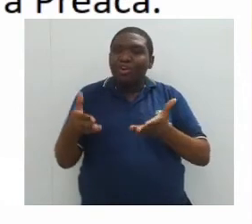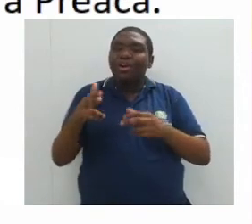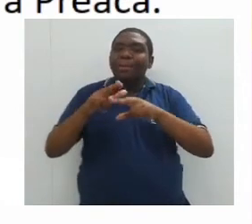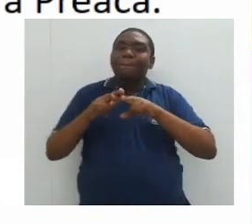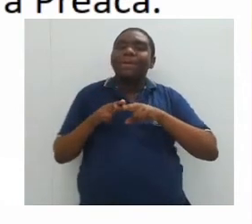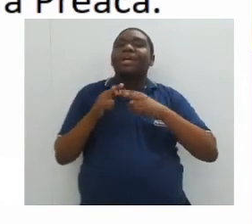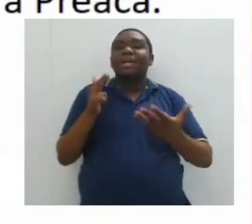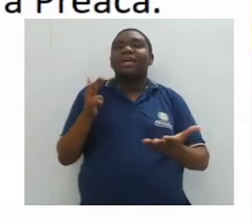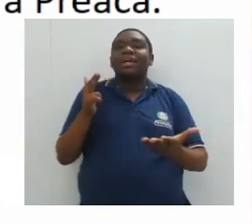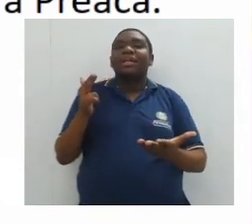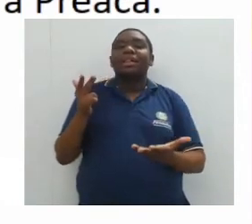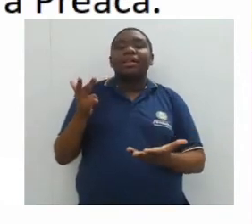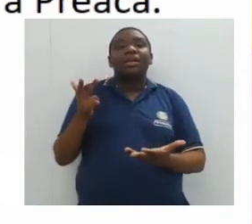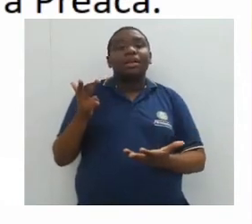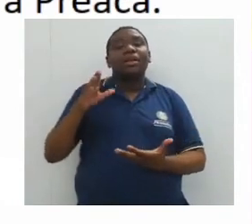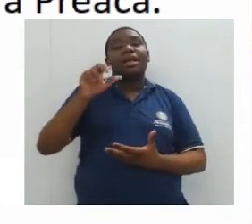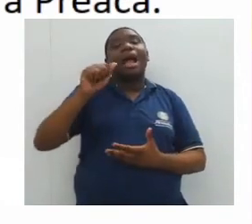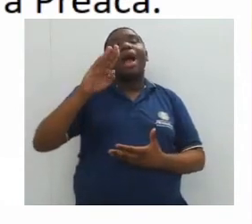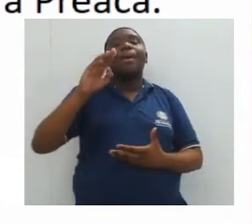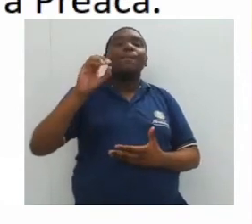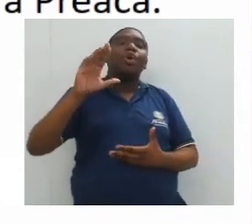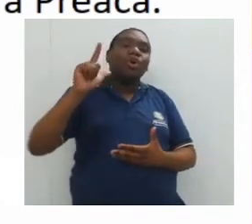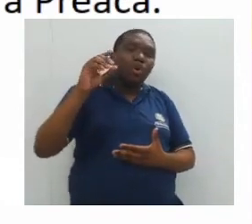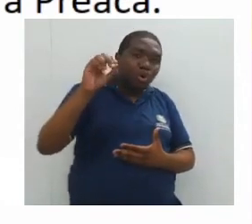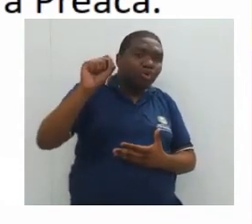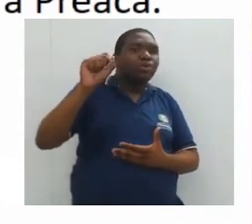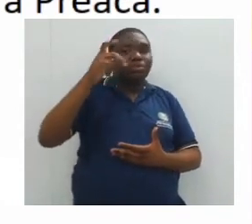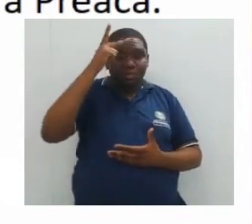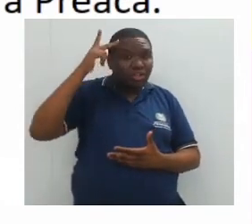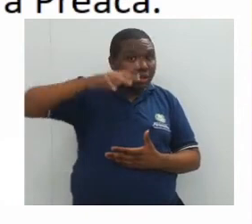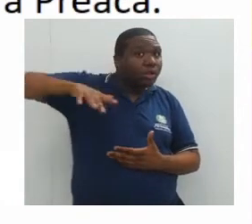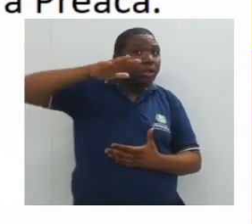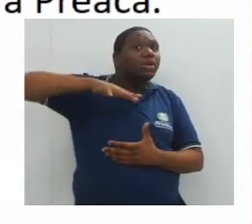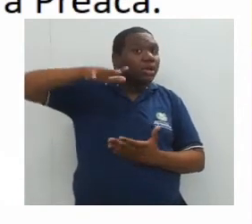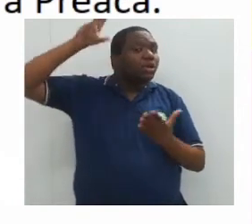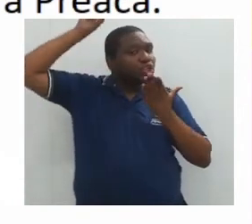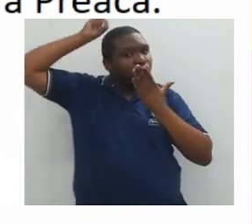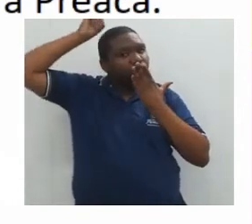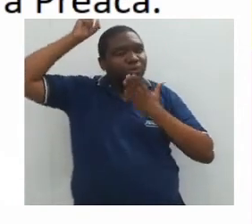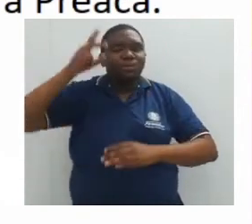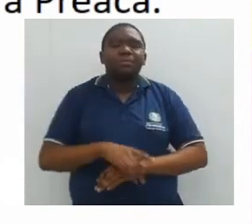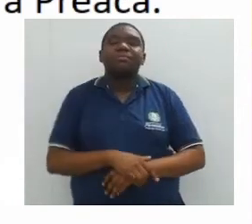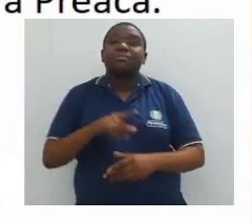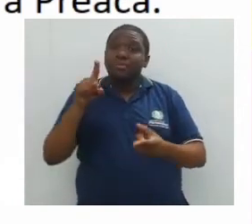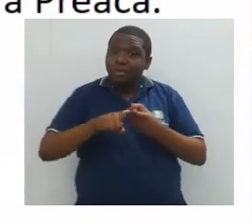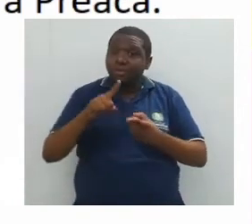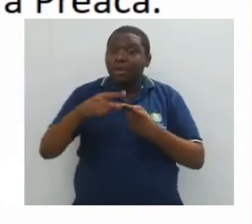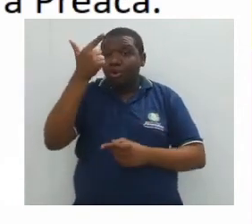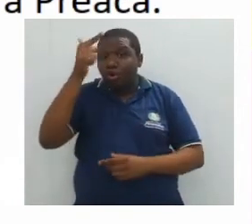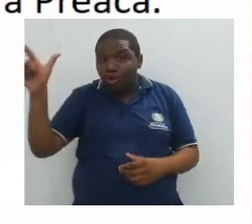das figuras dos caboclos, das caboclas, dos índios. Não é isso? A outra